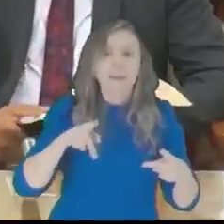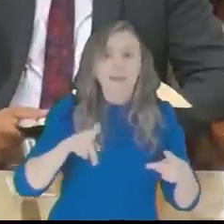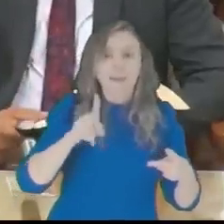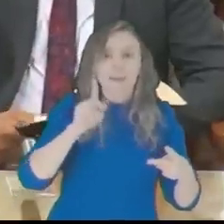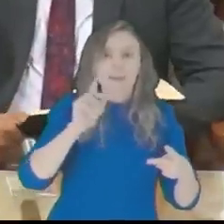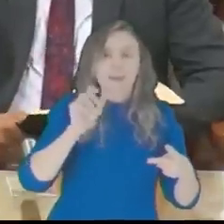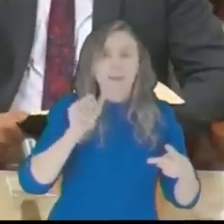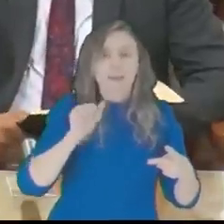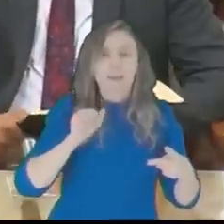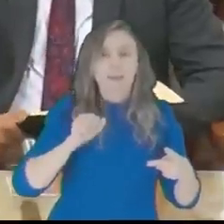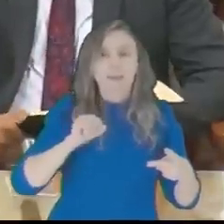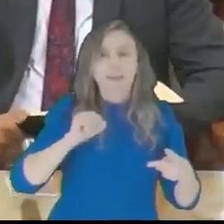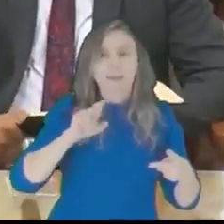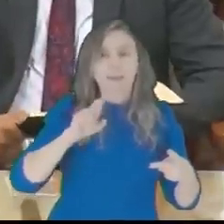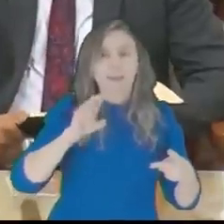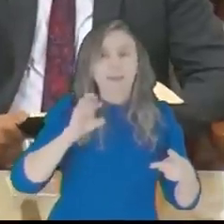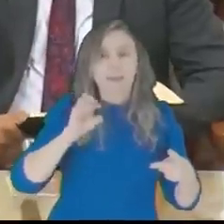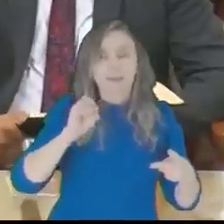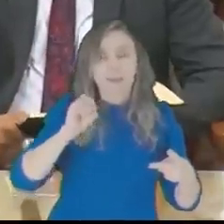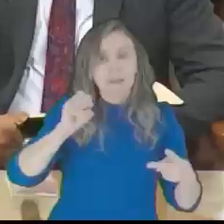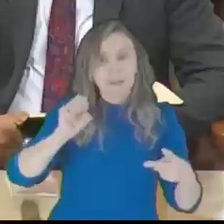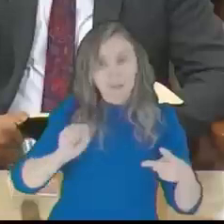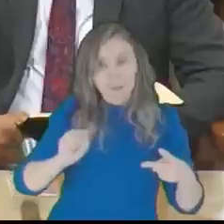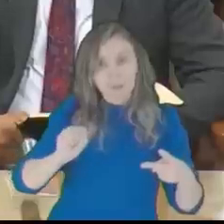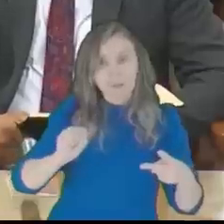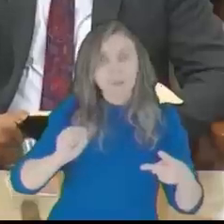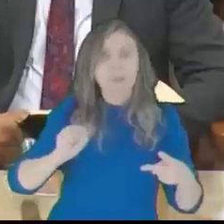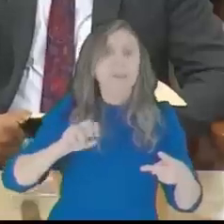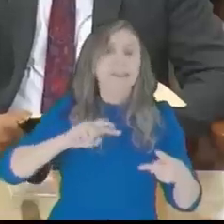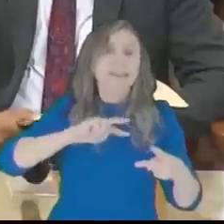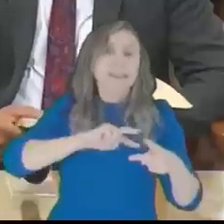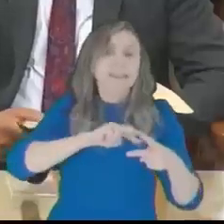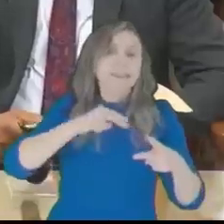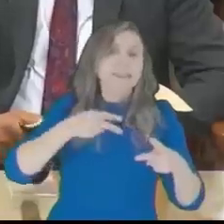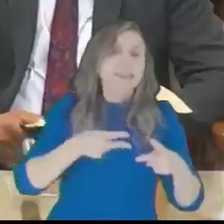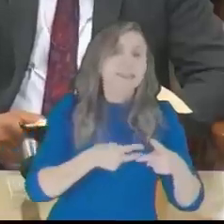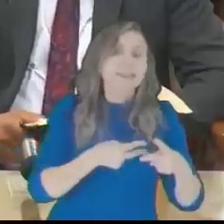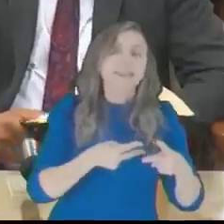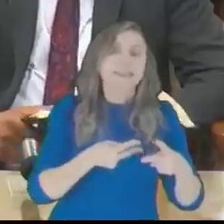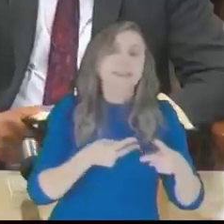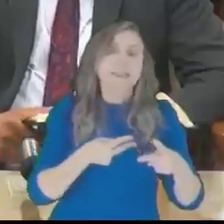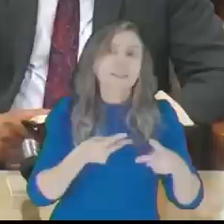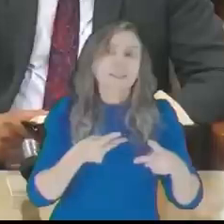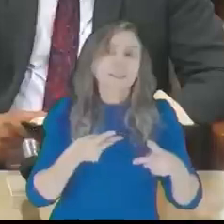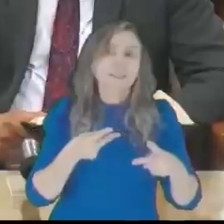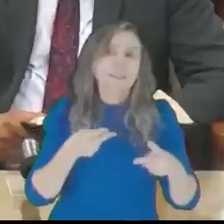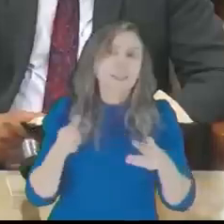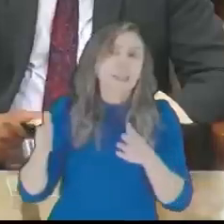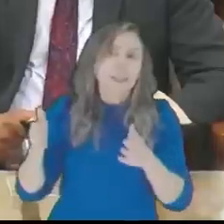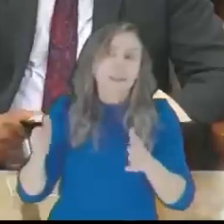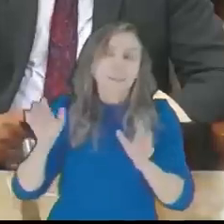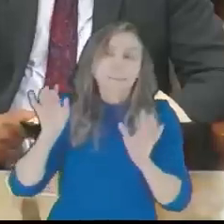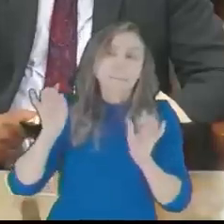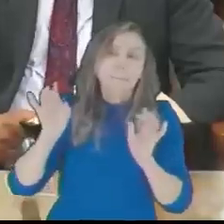kairos, que quer dizer um tempo especial que não depende da